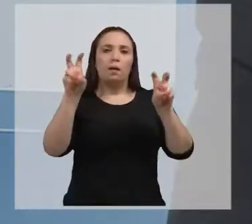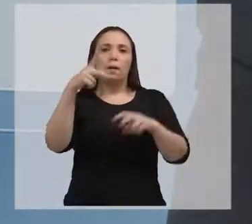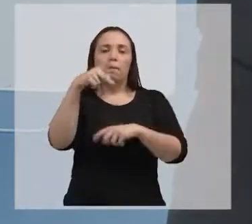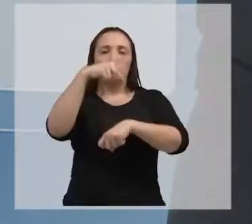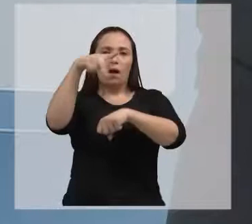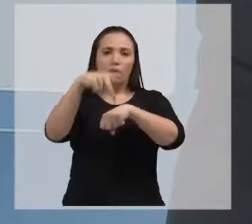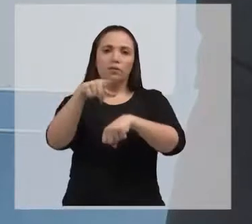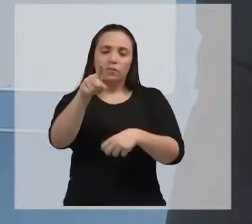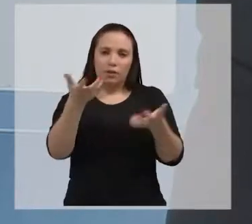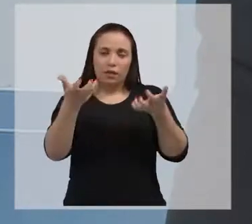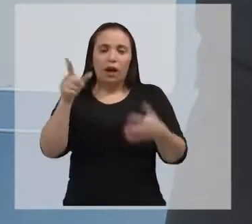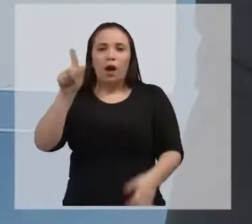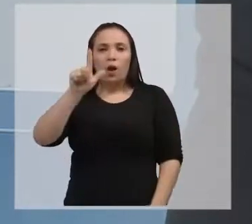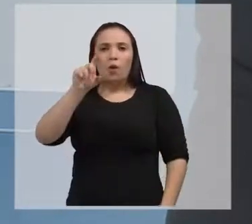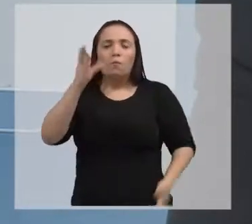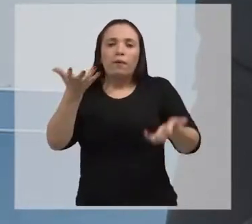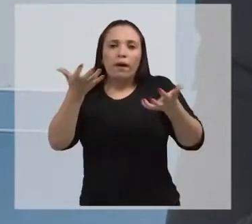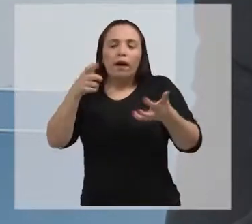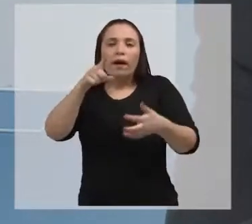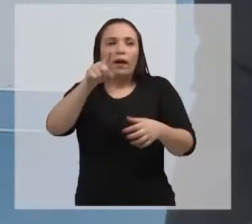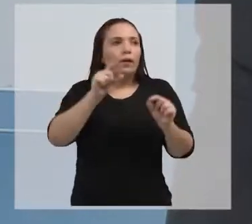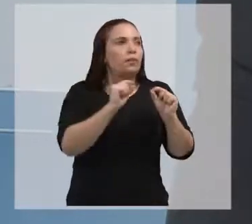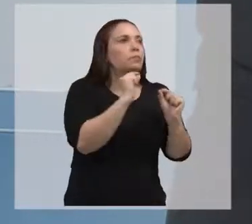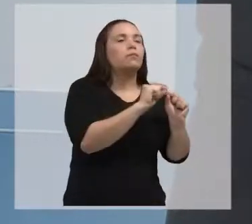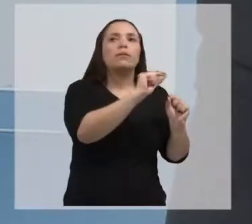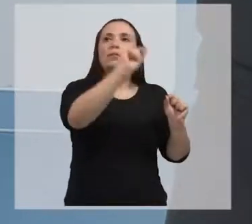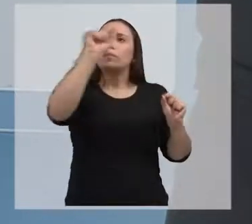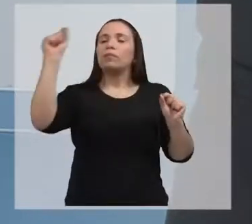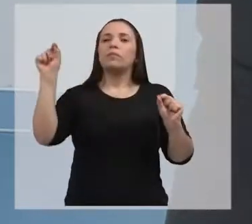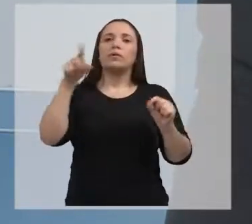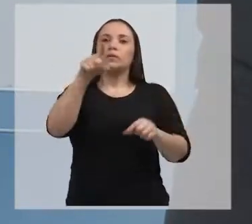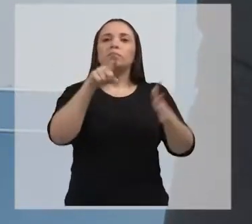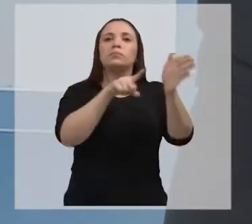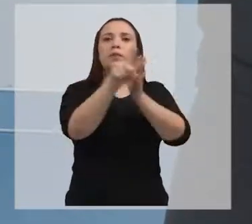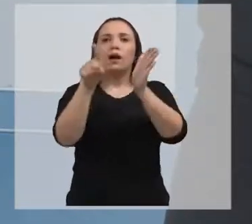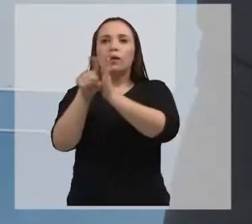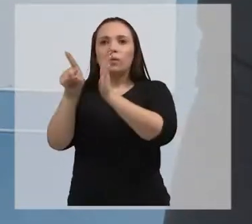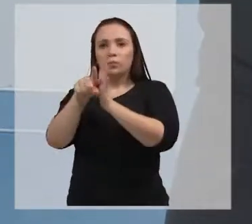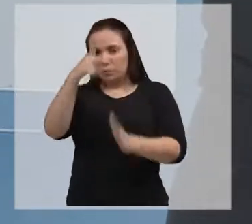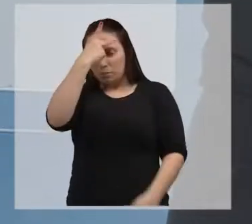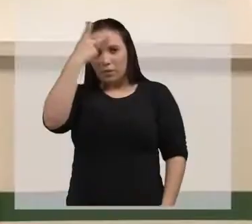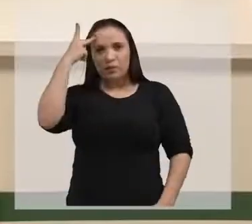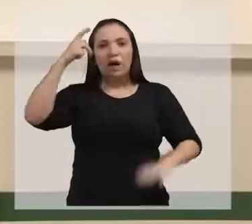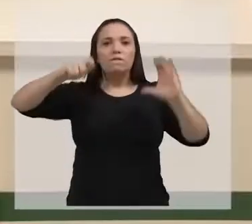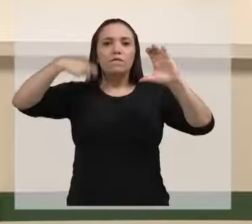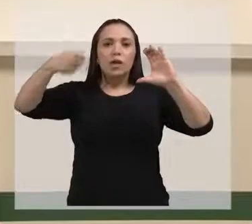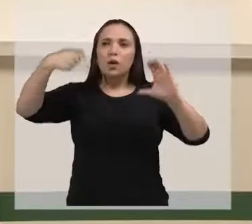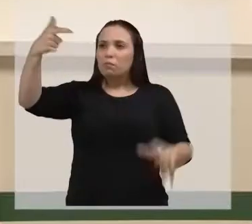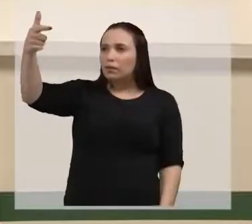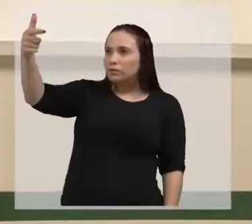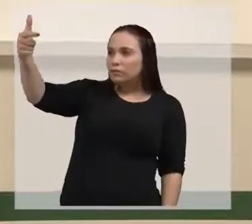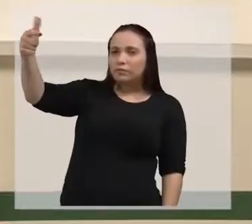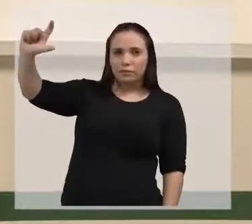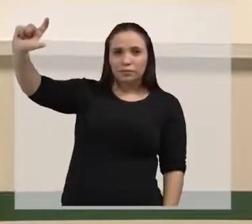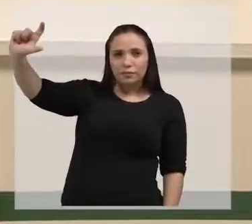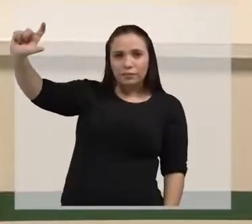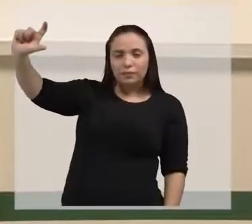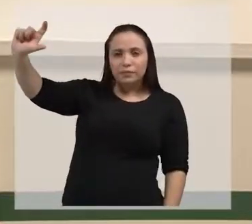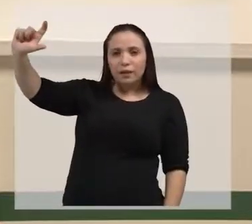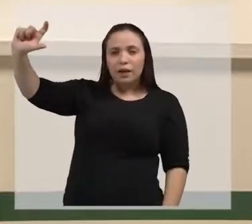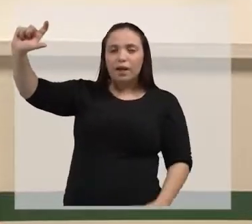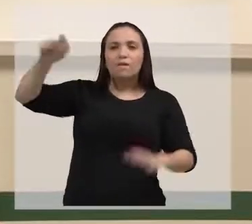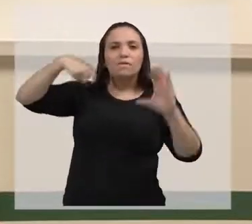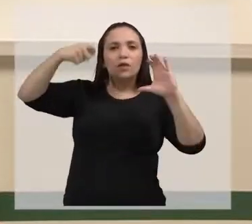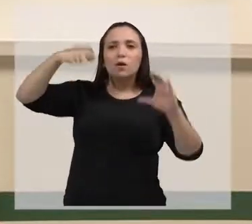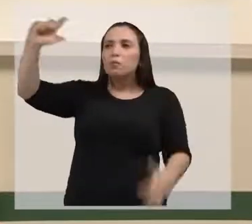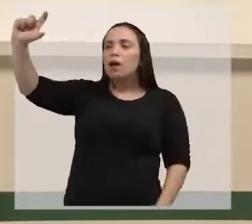a Globo está pegando opiniões no Brasil todo, em 5 mil municípios do país que você quer. Ela está pautando, né? Não, ela tá, Luiz, sabe o que ela está fazendo?